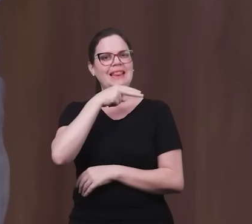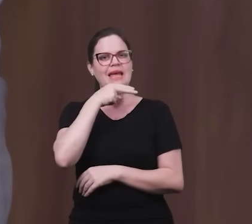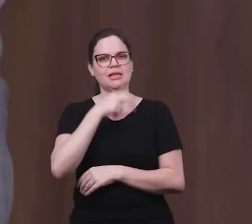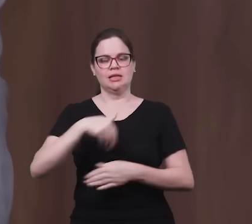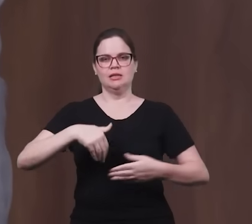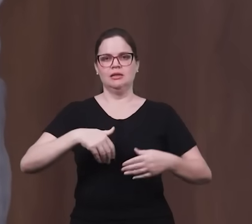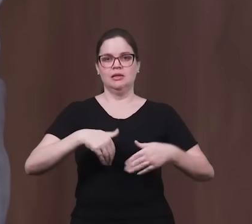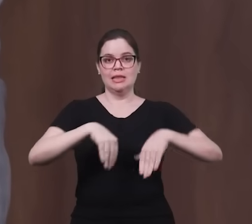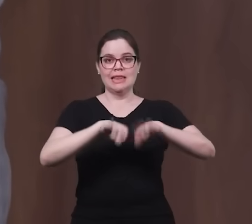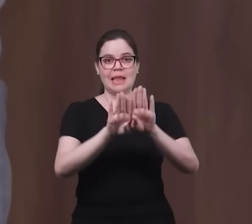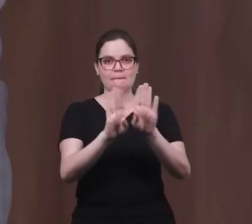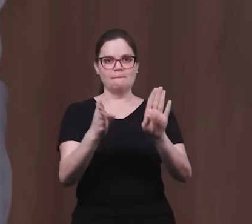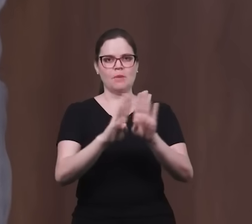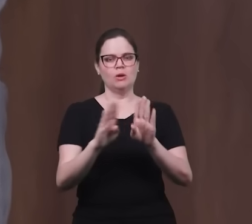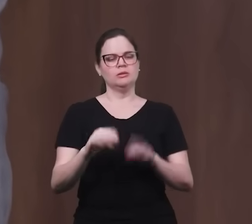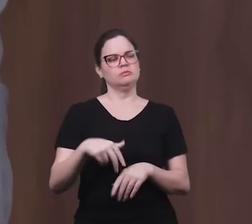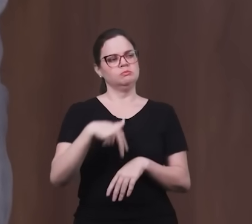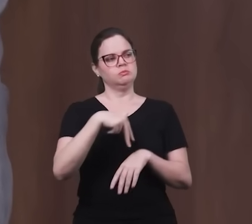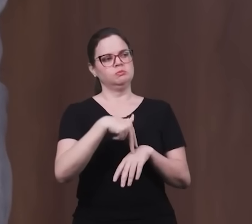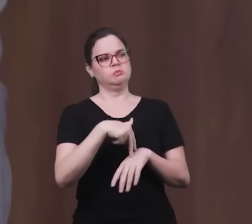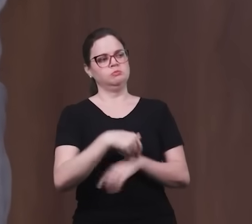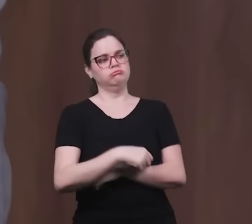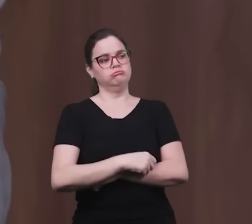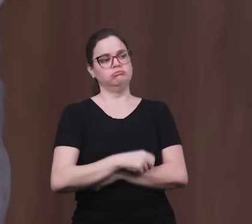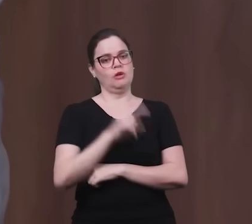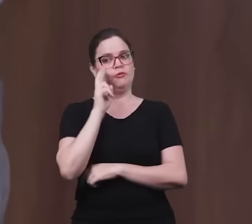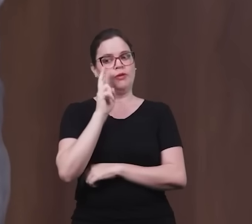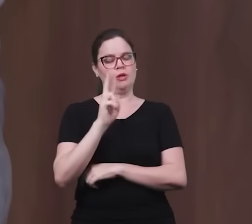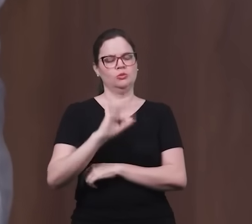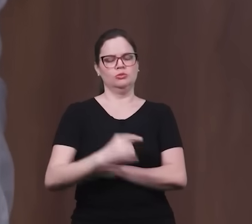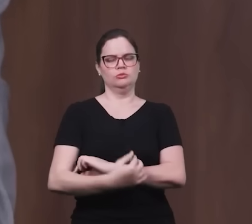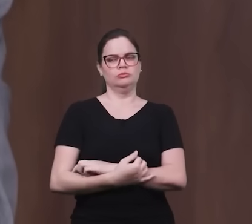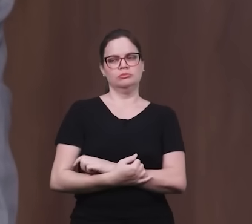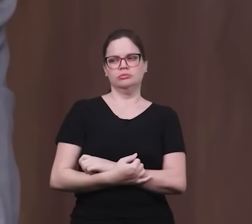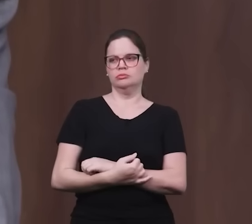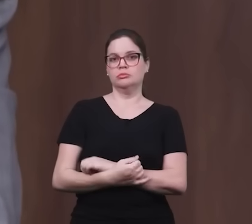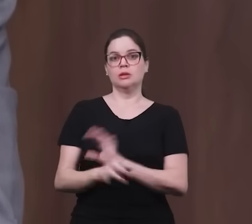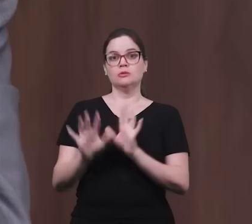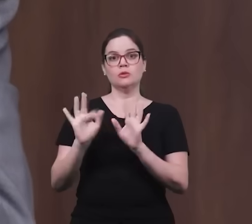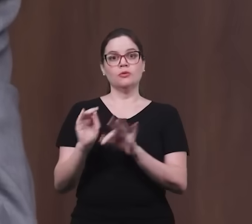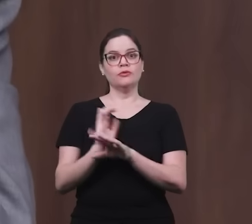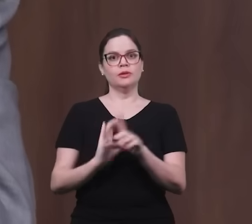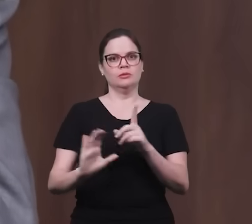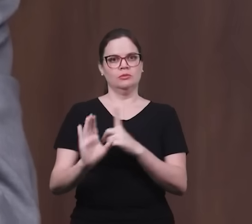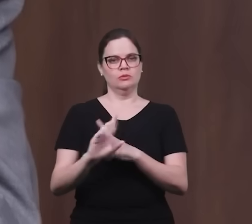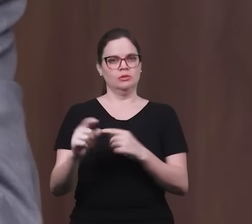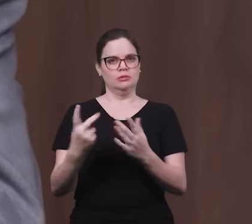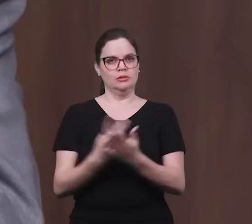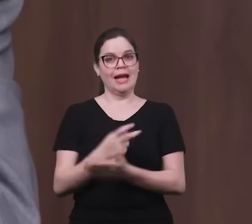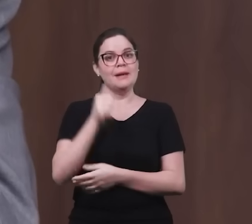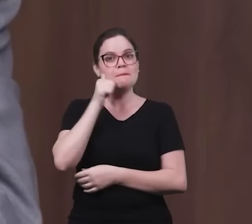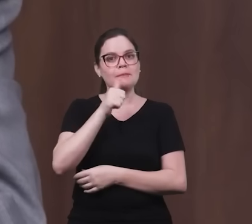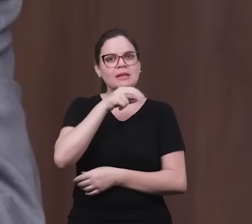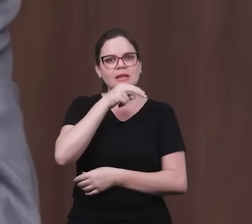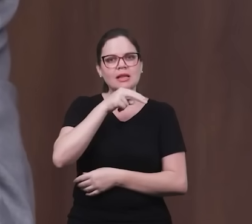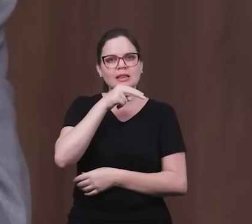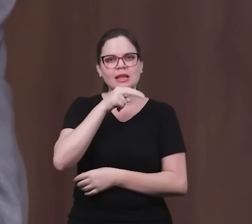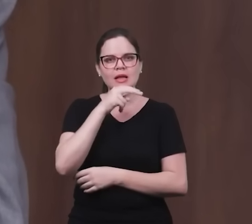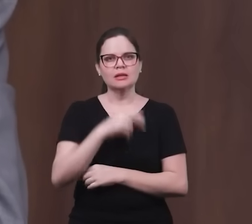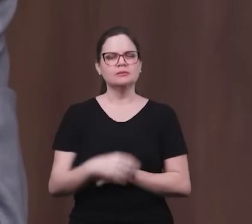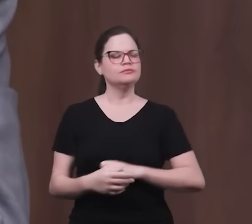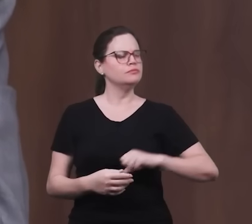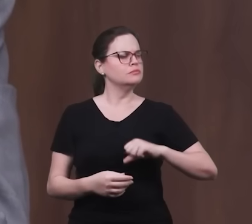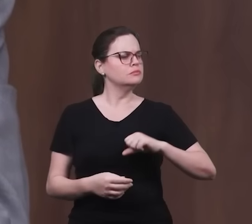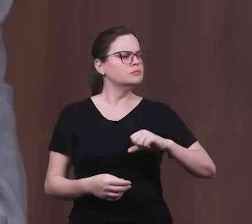na porta e tal, olhando e tal, ali e tal. Aí quando o culto estava terminando, aí a menina perguntou